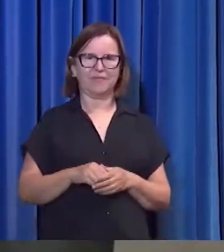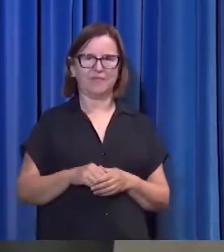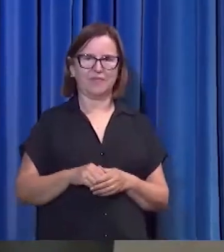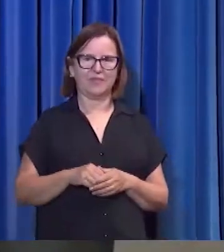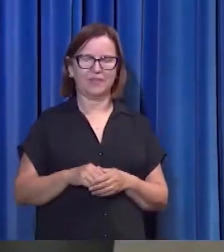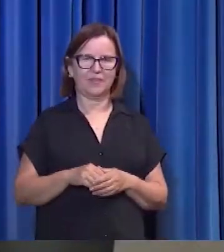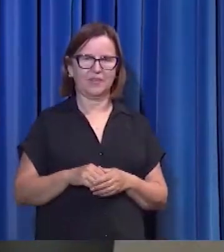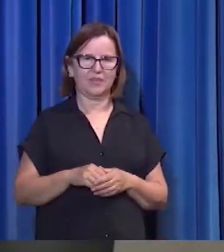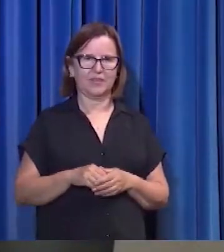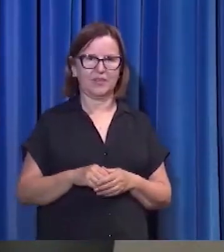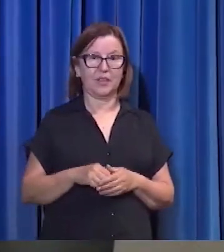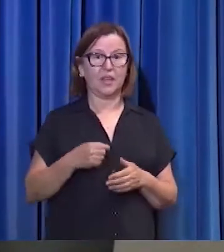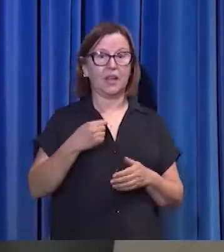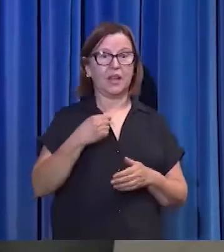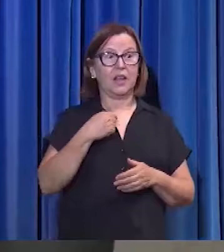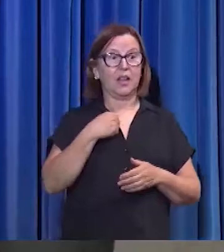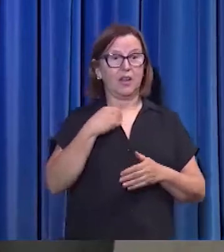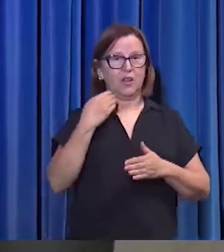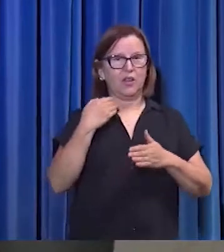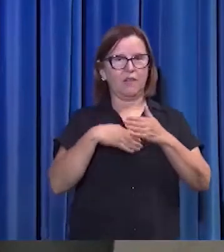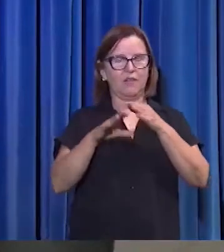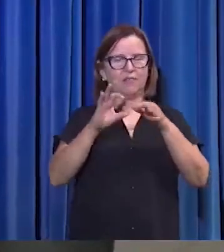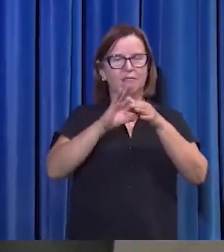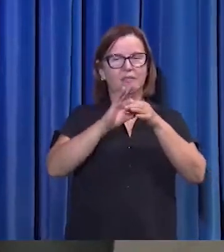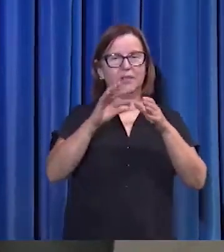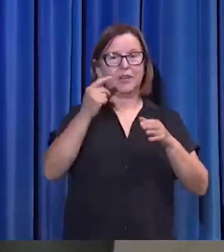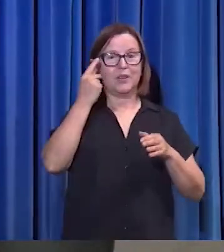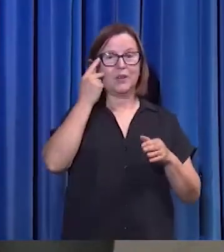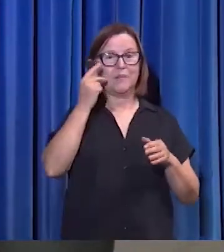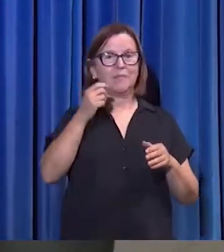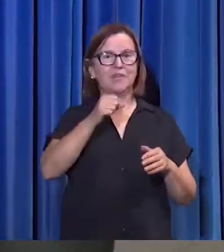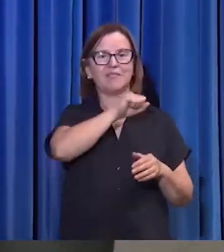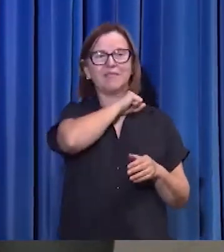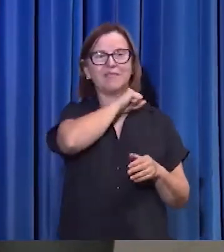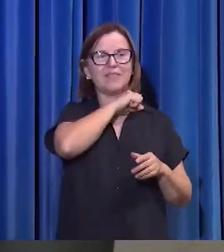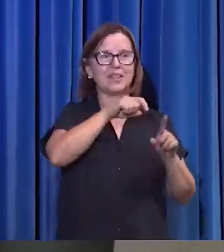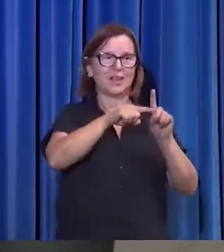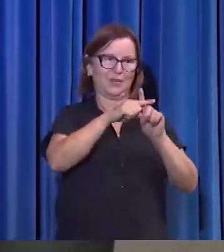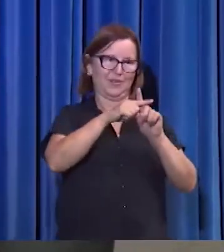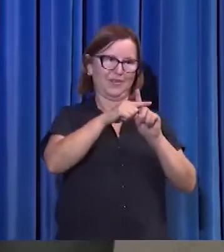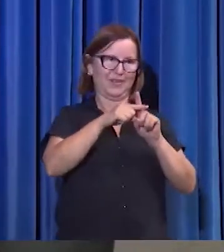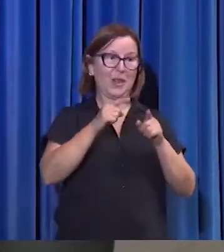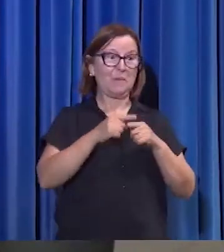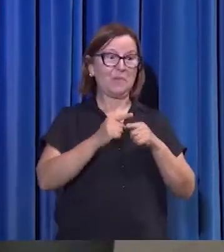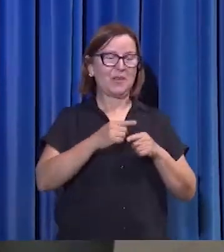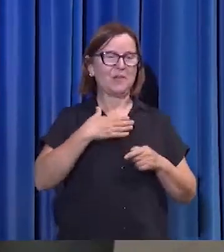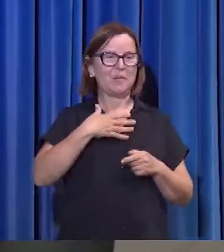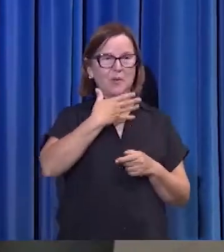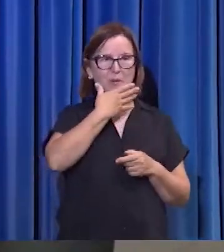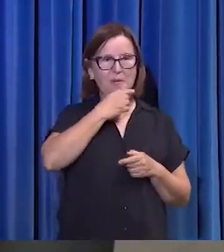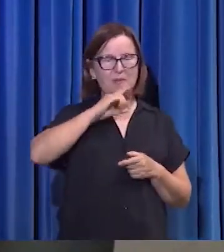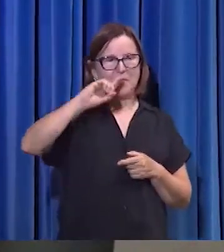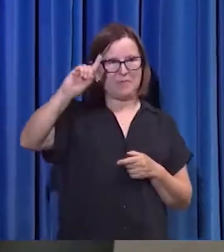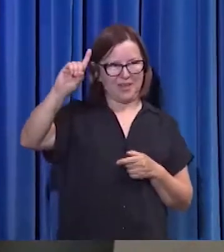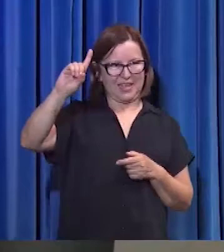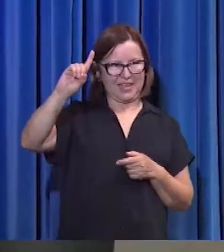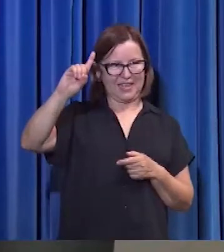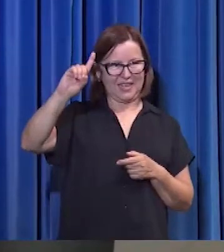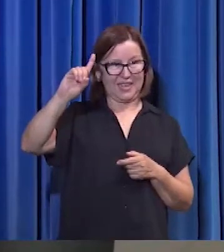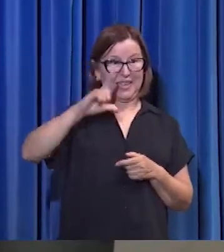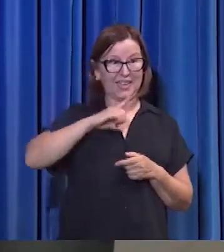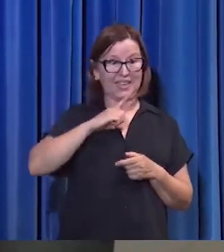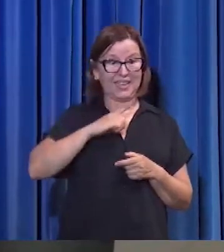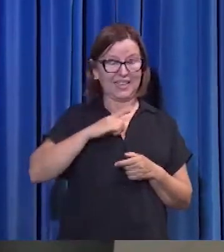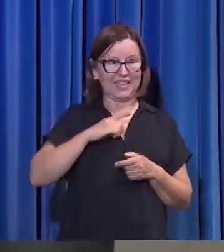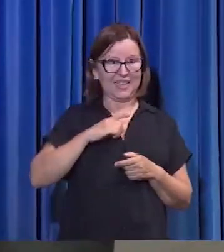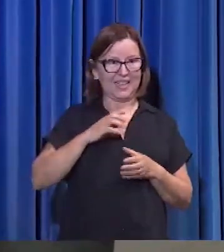Eu irei voluntariamente para a cruz, porque meu pai tem uma turma que ele me deu.